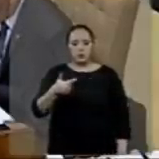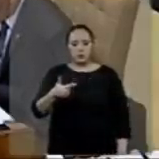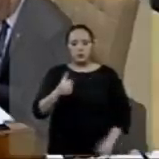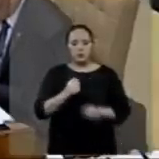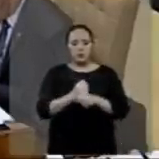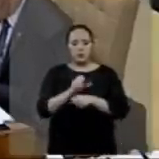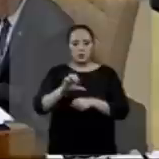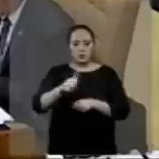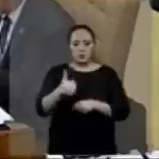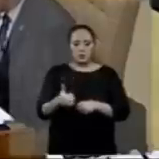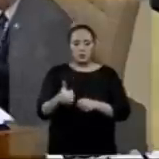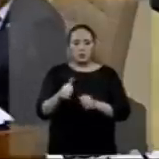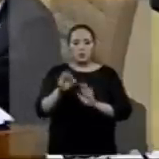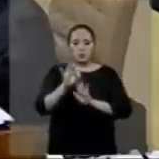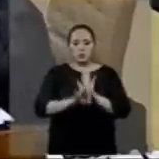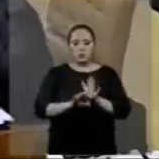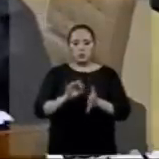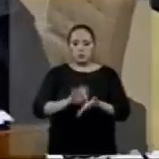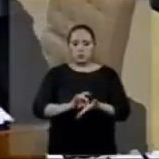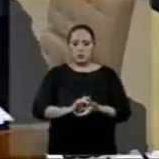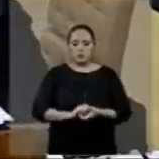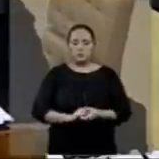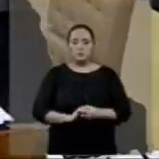8.212/91, na redação originária.